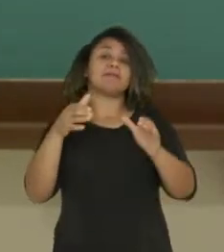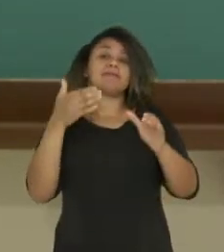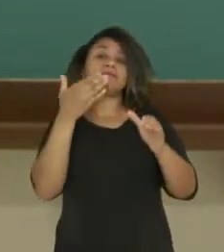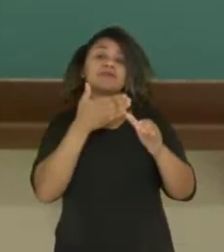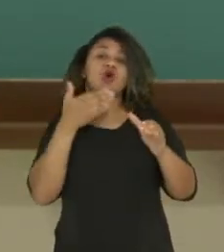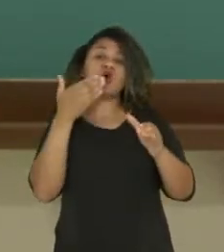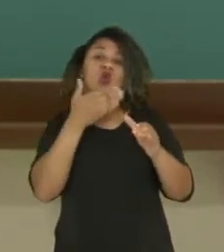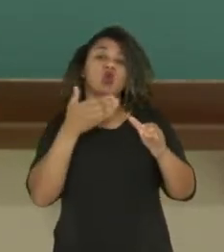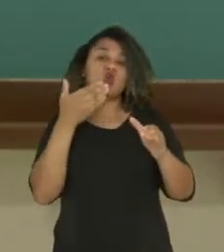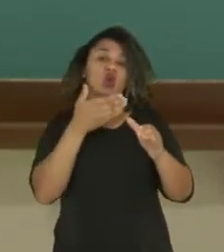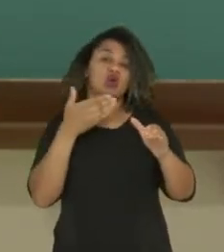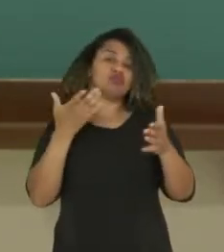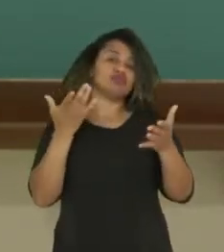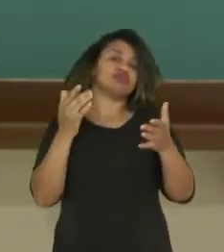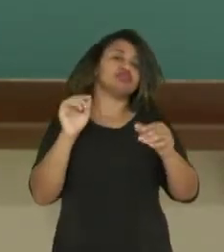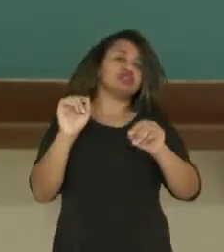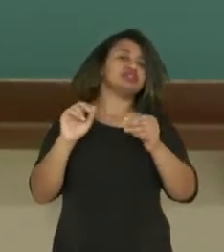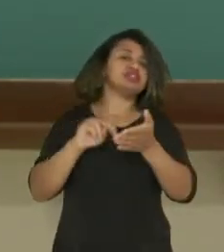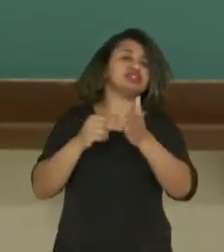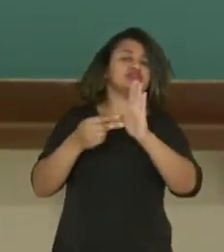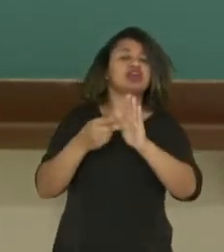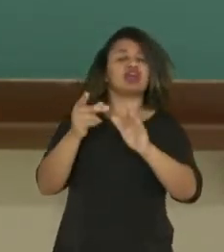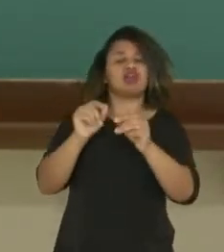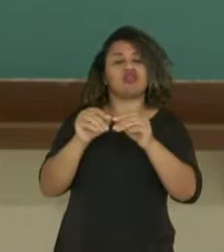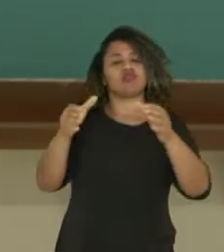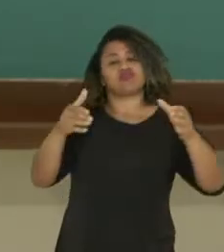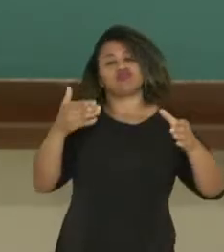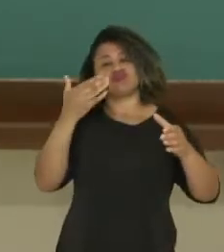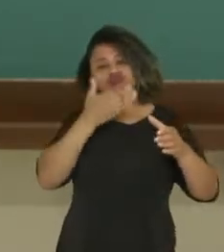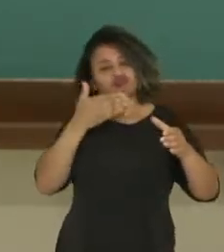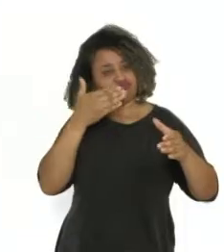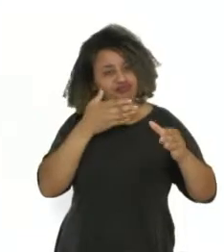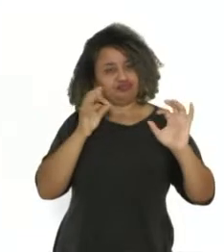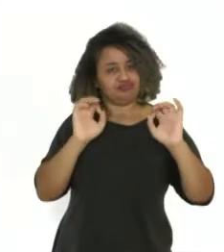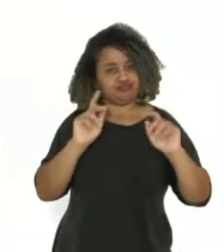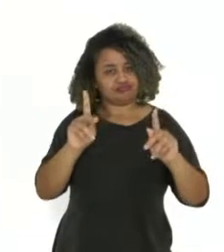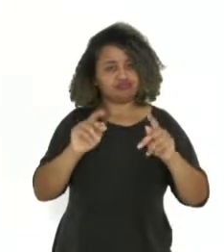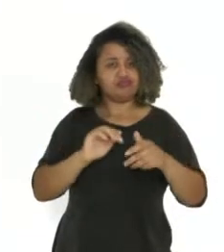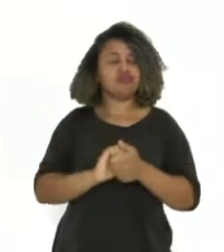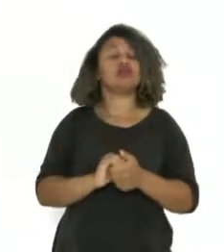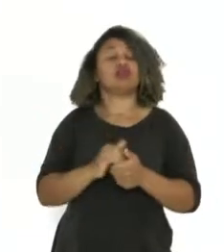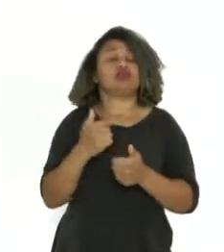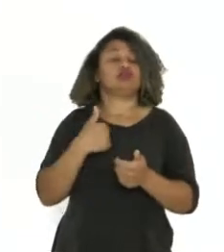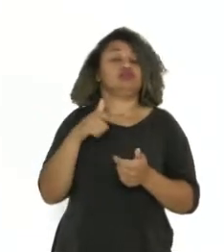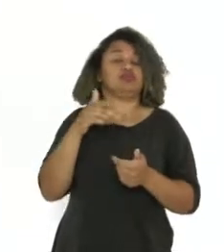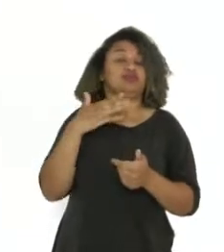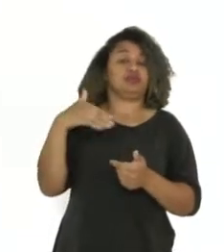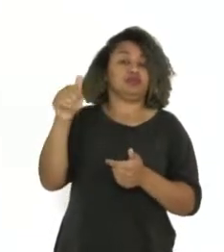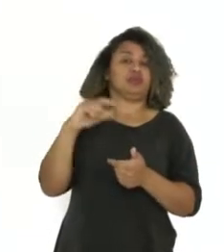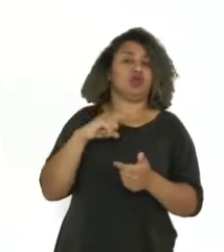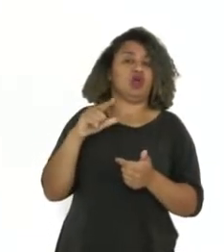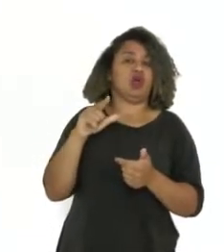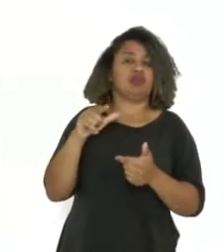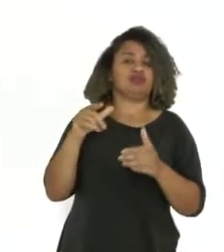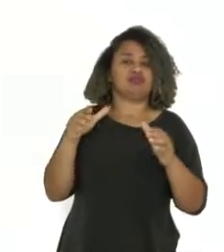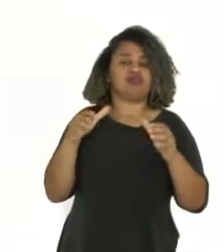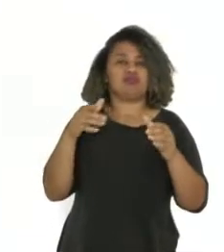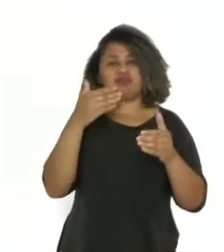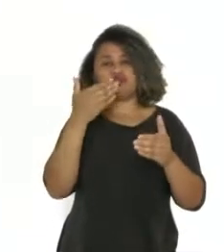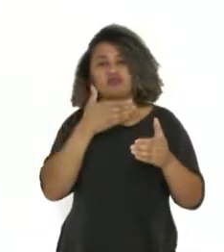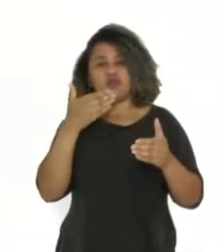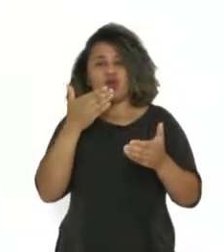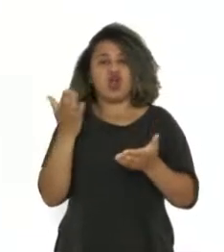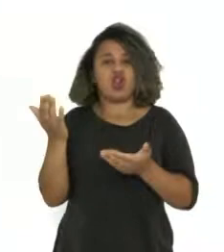Então, pasteleiro, né? Quem produz ali o bolo, tá? Então, ó, mejor pastelero joven y